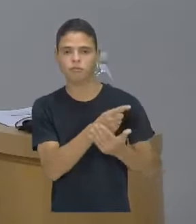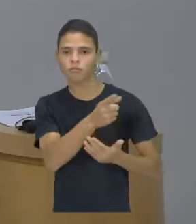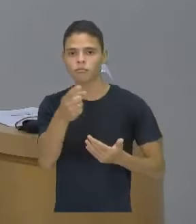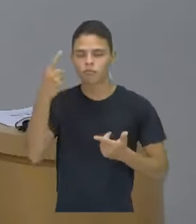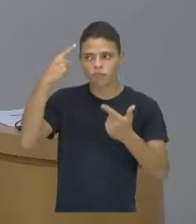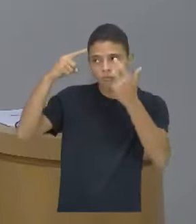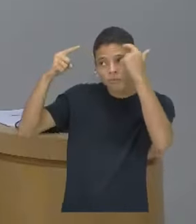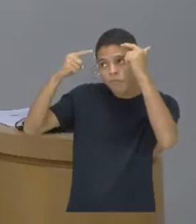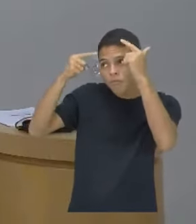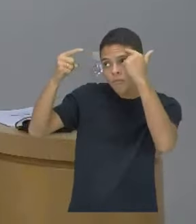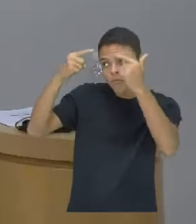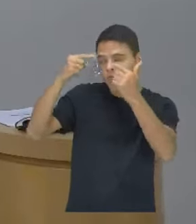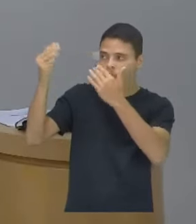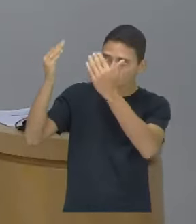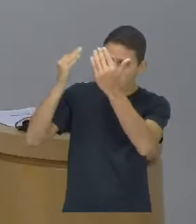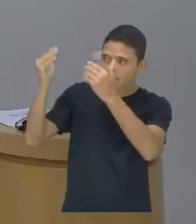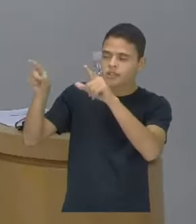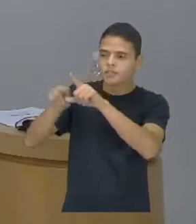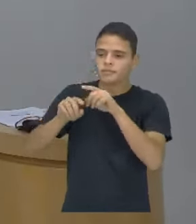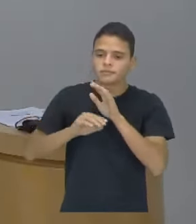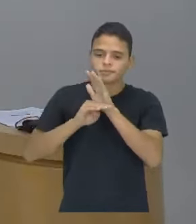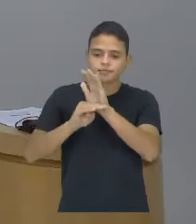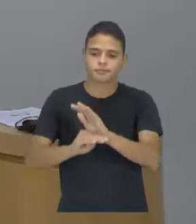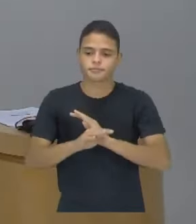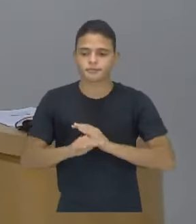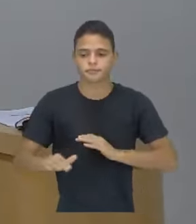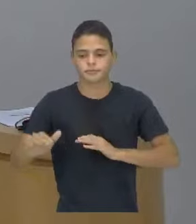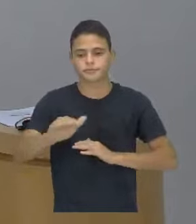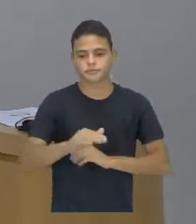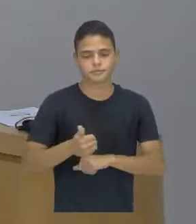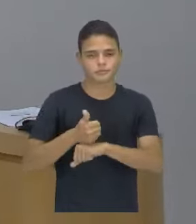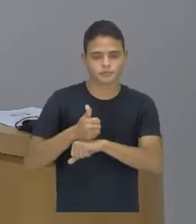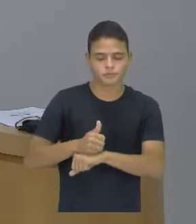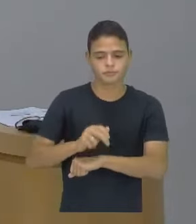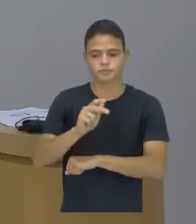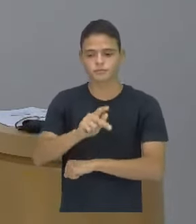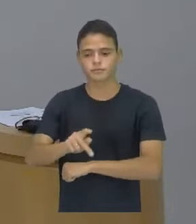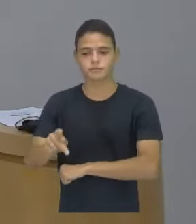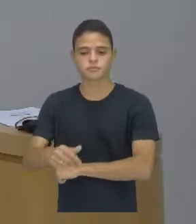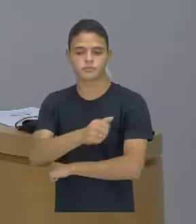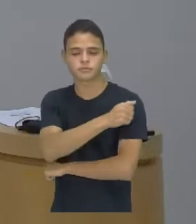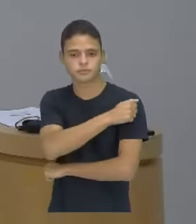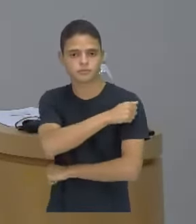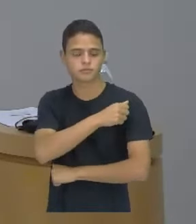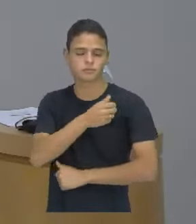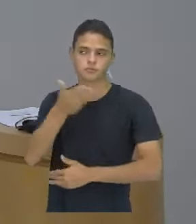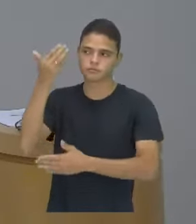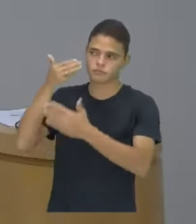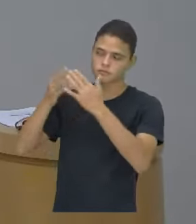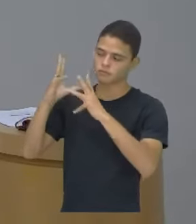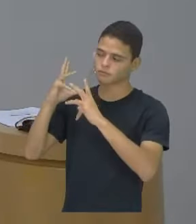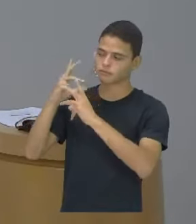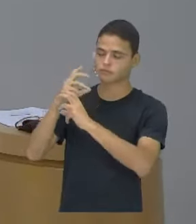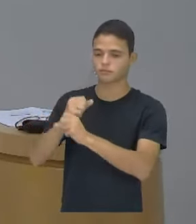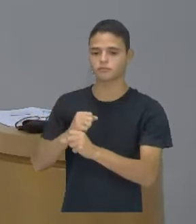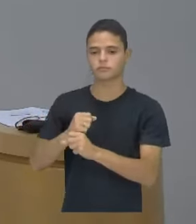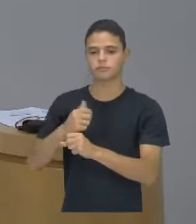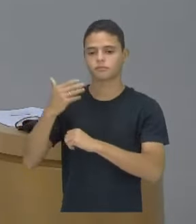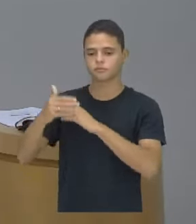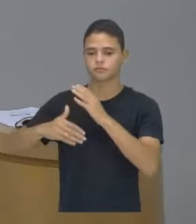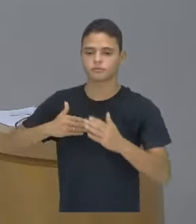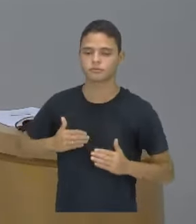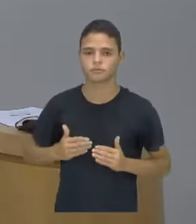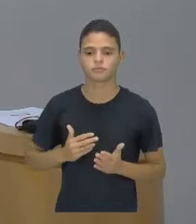os students, para ajudar teachers, a gente está aqui fazendo essa retomada, retomando as habilidades lá do segundo bimestre, para ir para frente